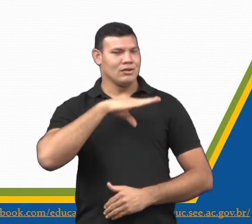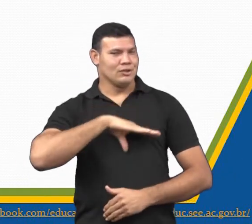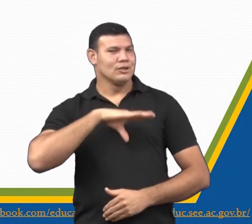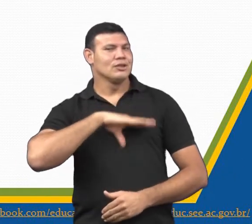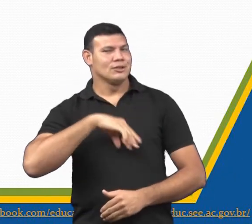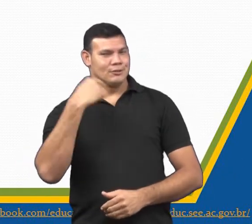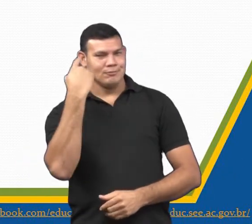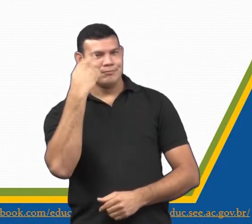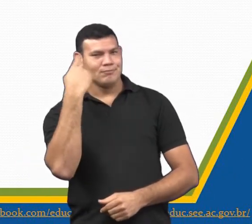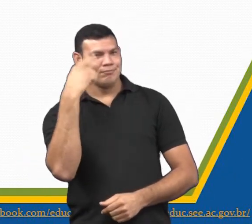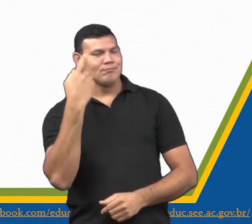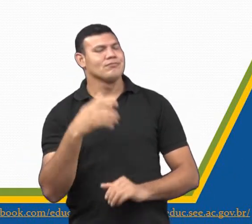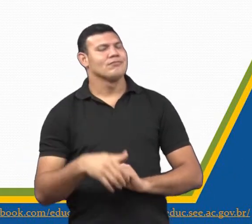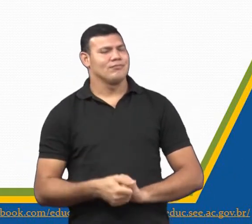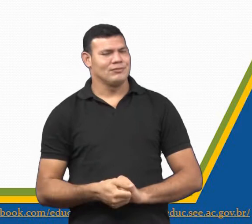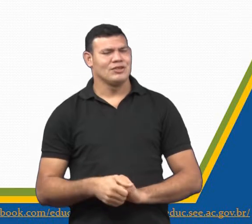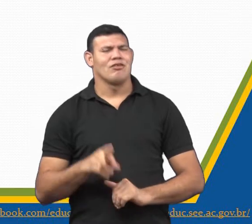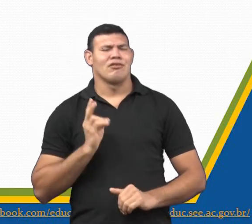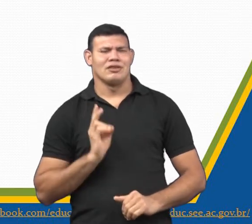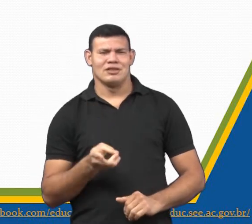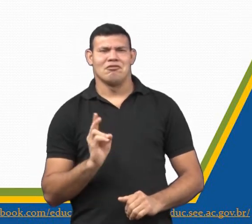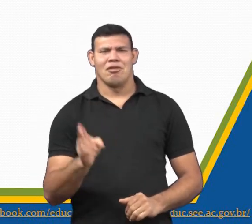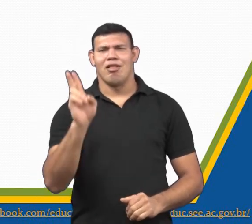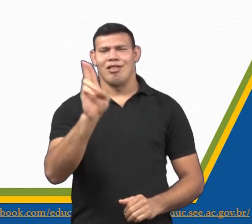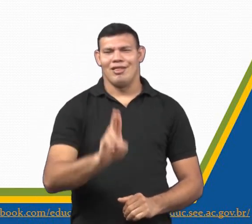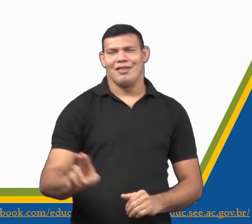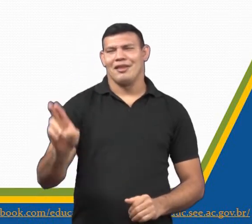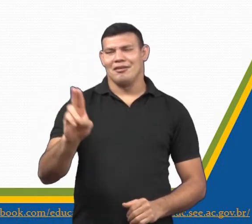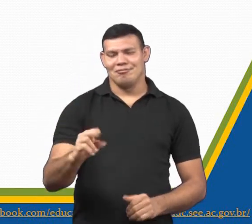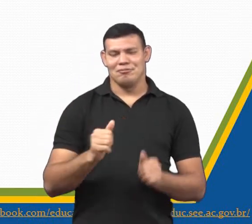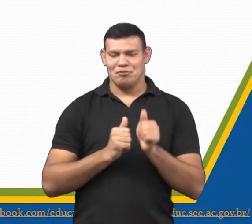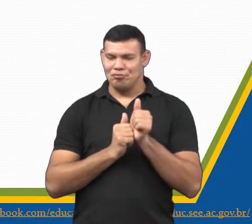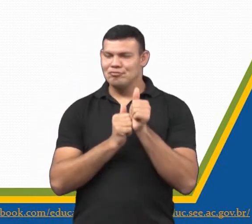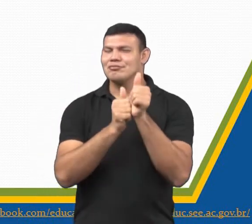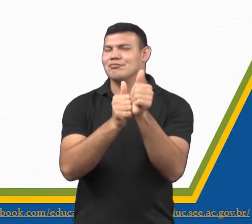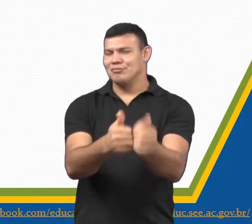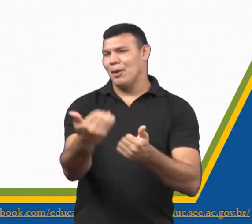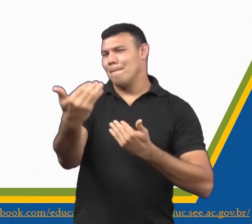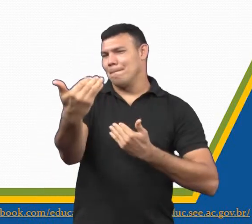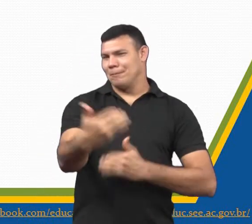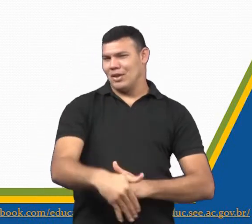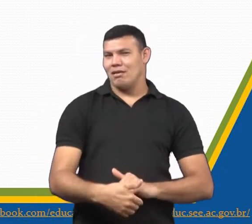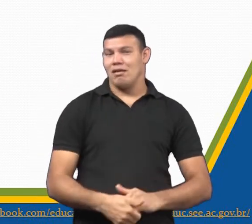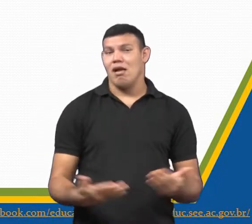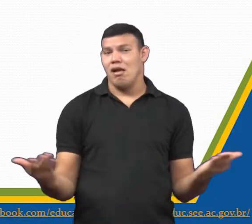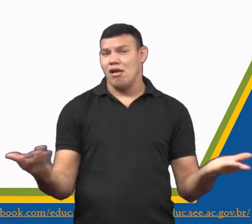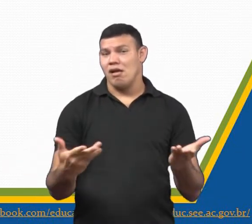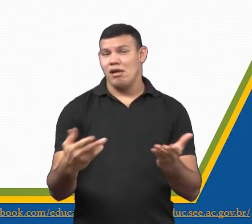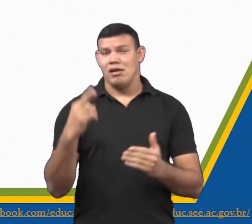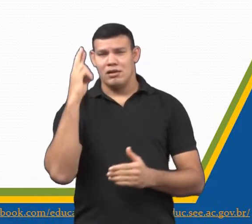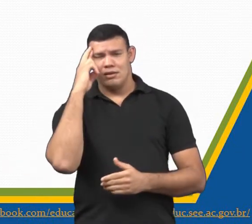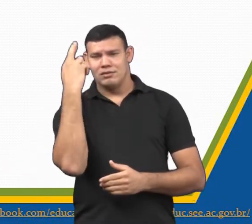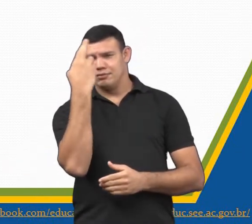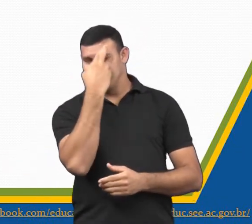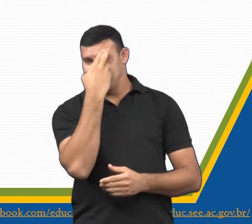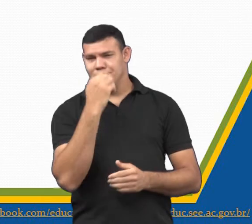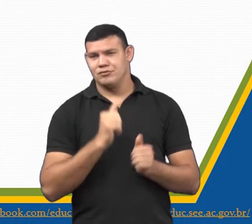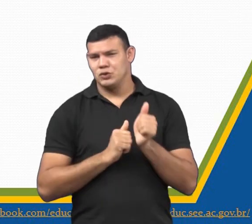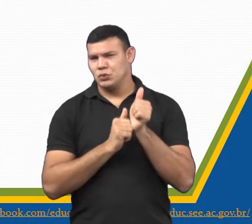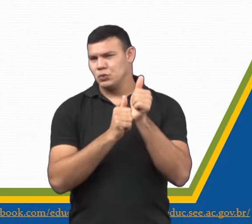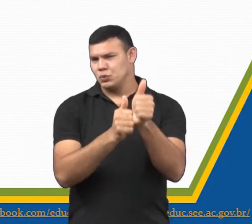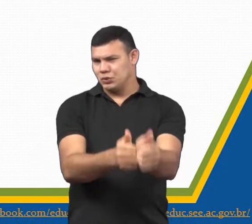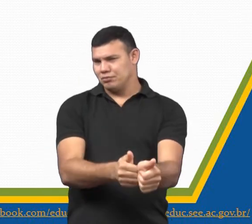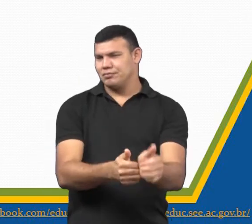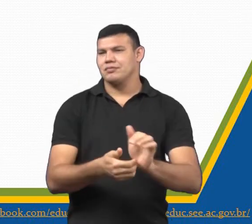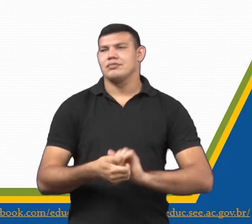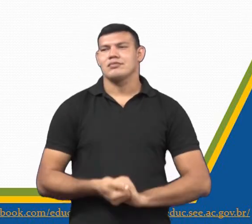absoluta. Ela é clássica. Ela adora acompanhar vocês nas provas. Vamos ver um pouquinho da história dela? Las historias